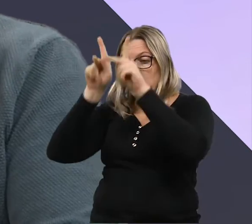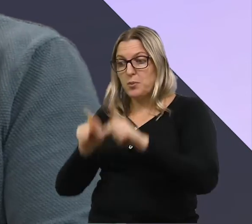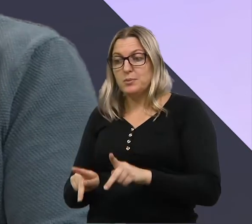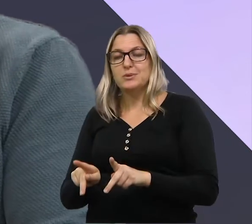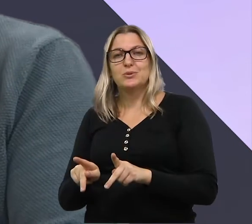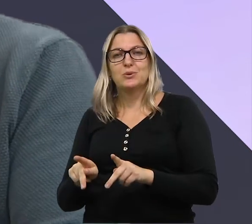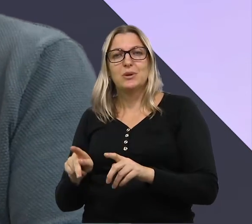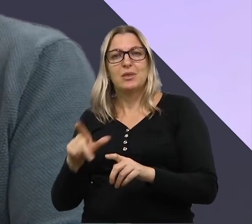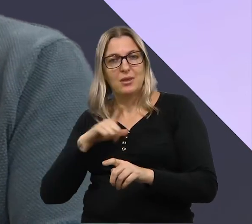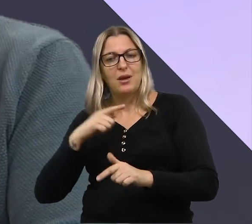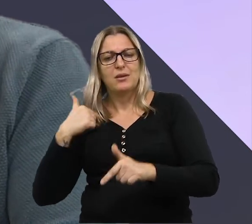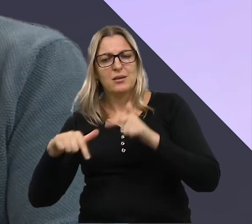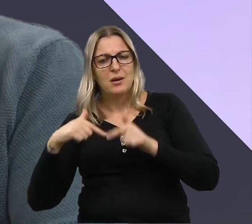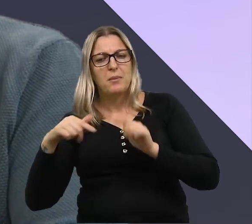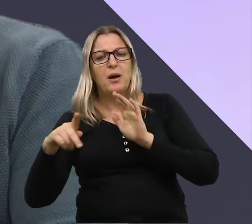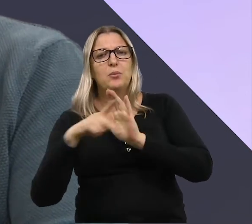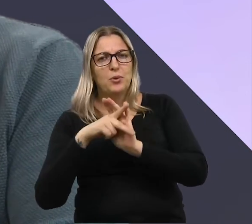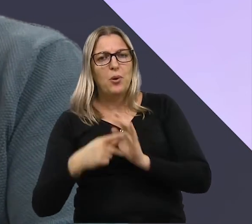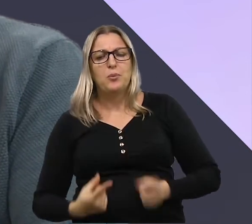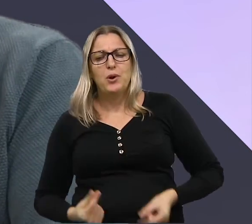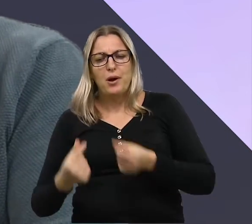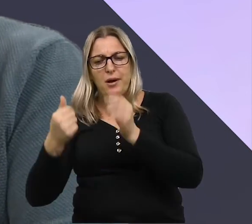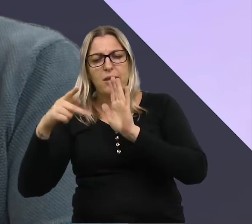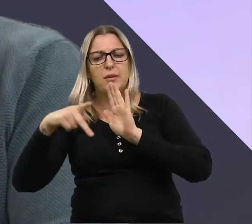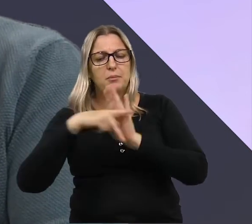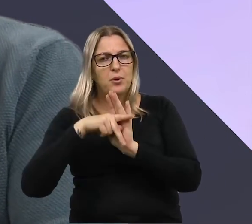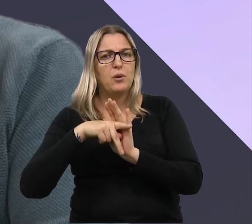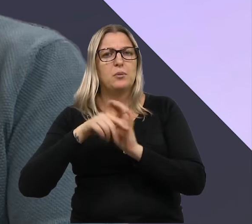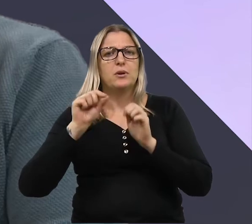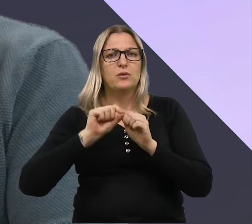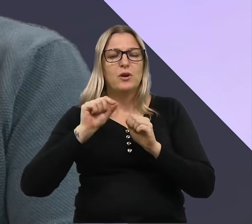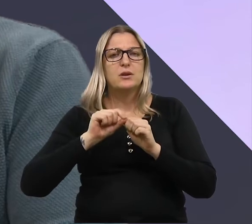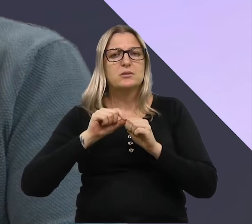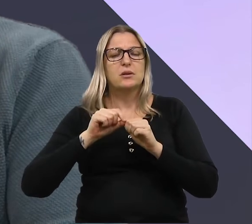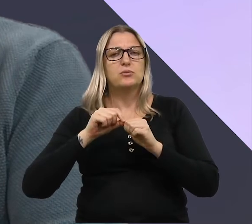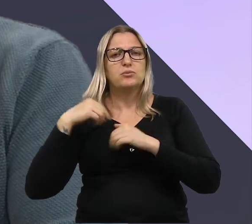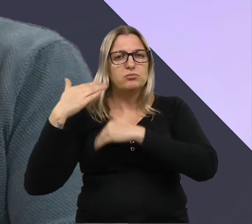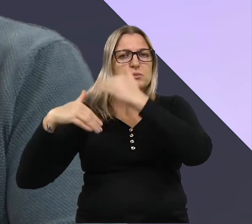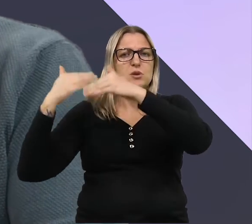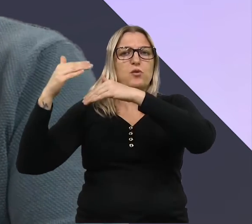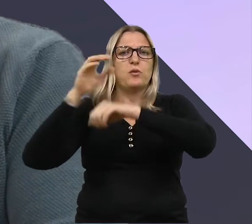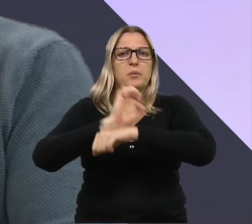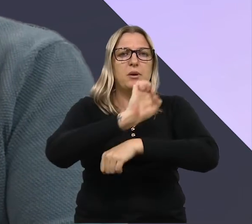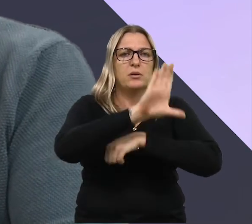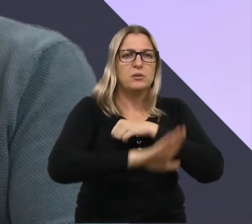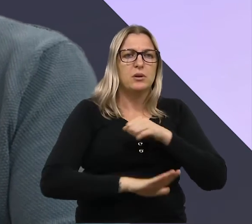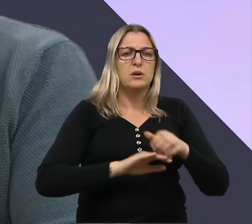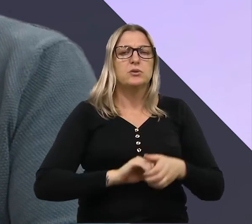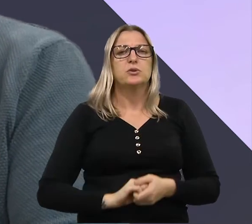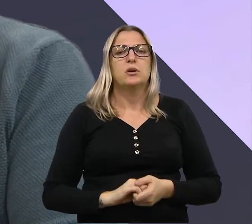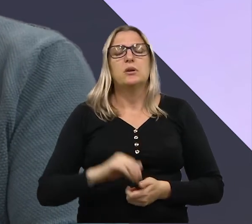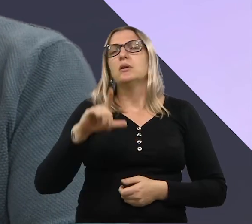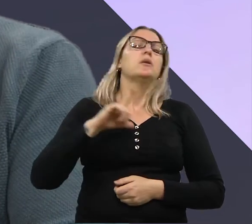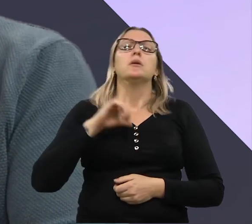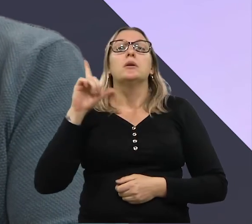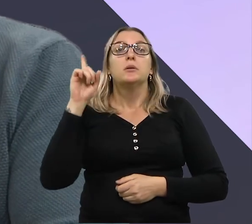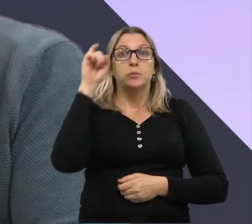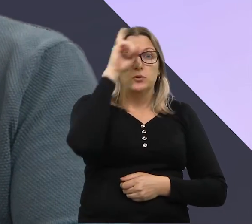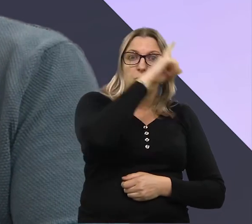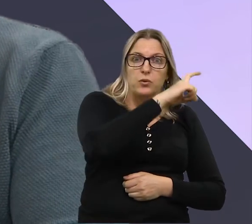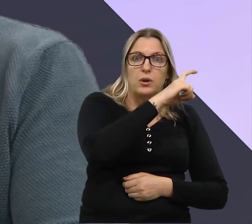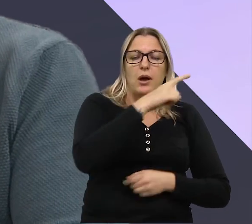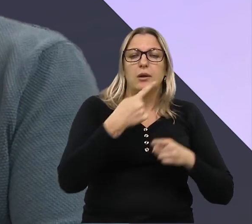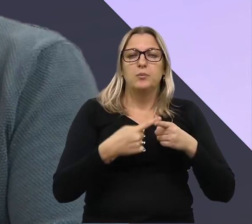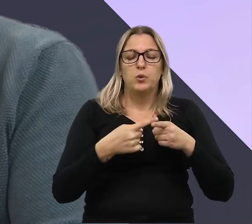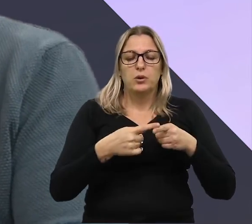caminharmos juntos gerando os seus recursos fazendo com que nosso município cresço nós temos uma grande dificuldade a gente sabe disso nós estamos